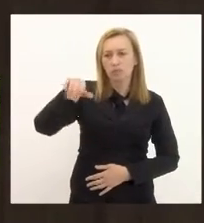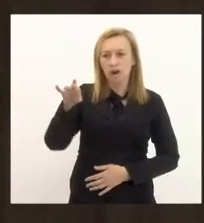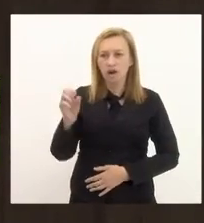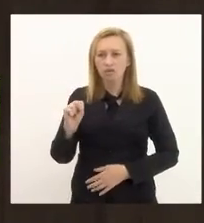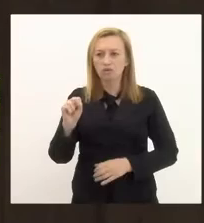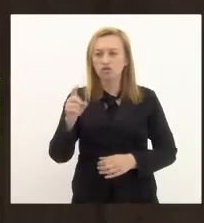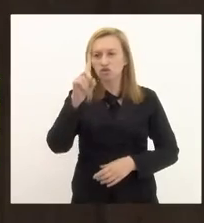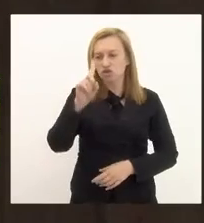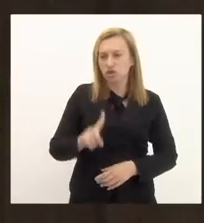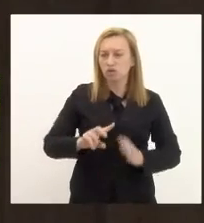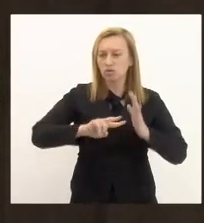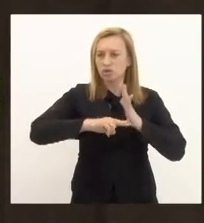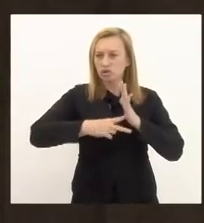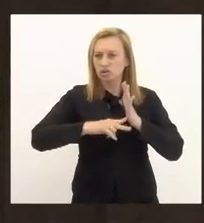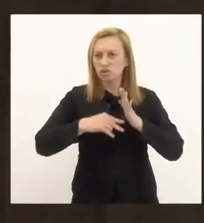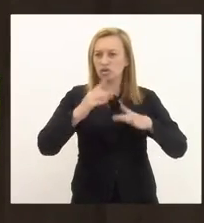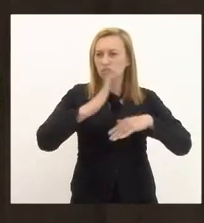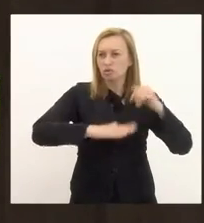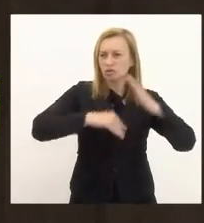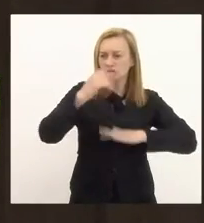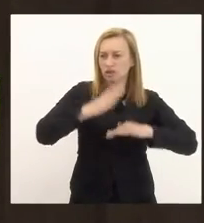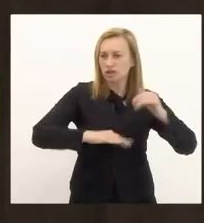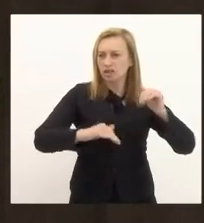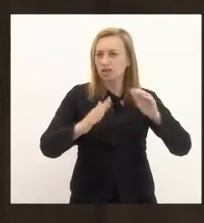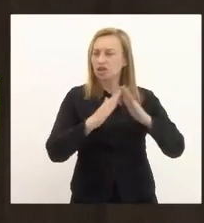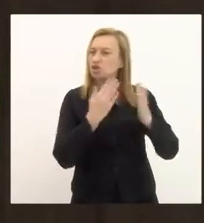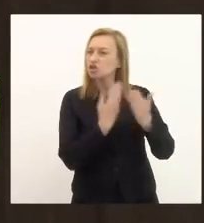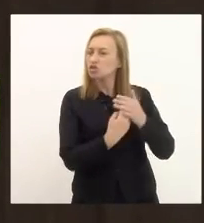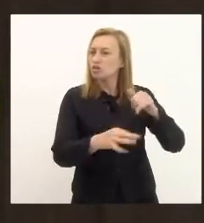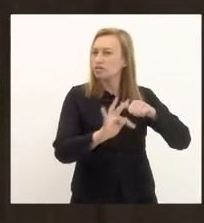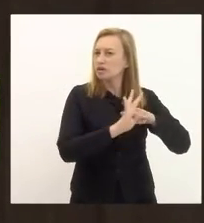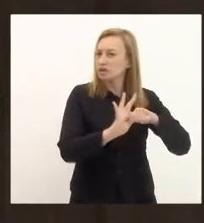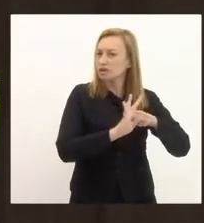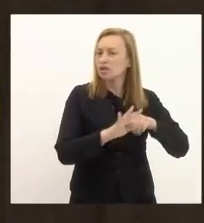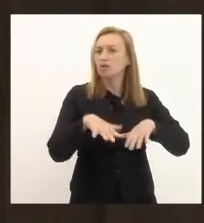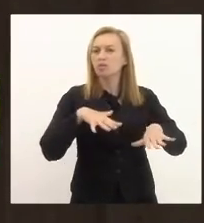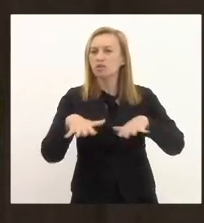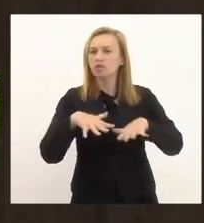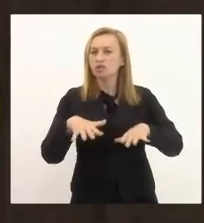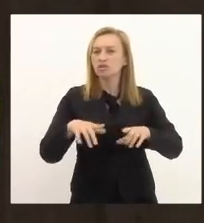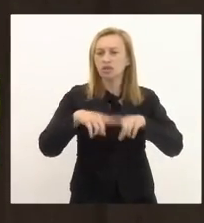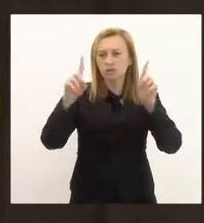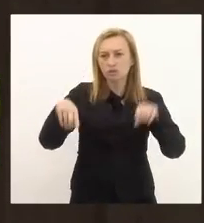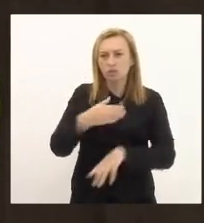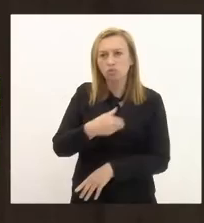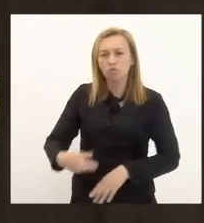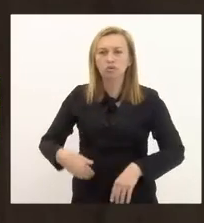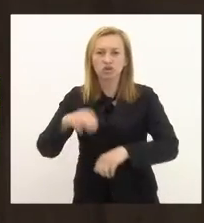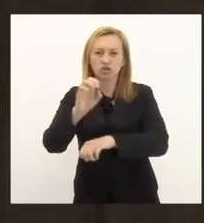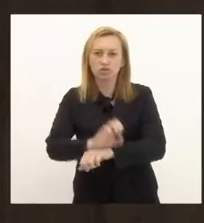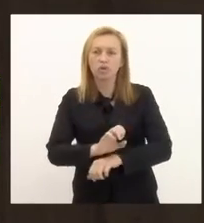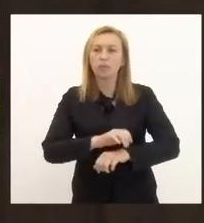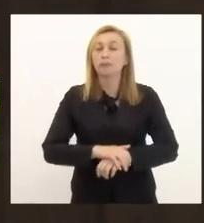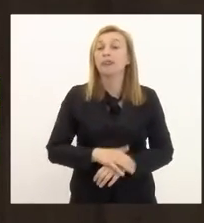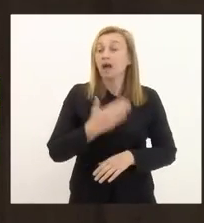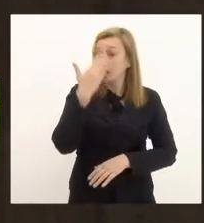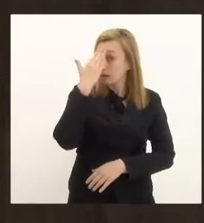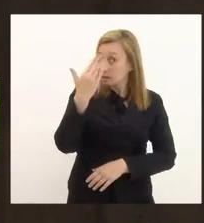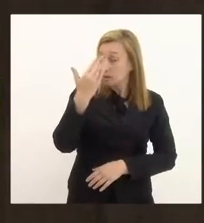diretor do Sindicato dos Profissionais da Faetec e membro do movimento unificado de servidores públicos estaduais e